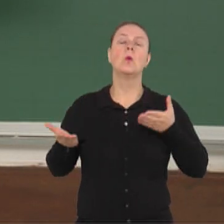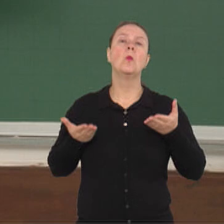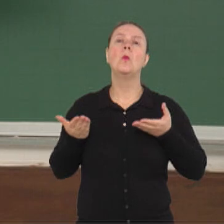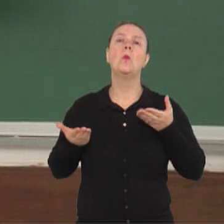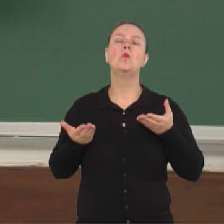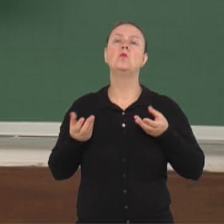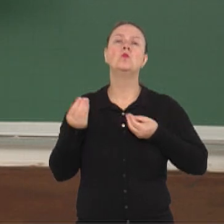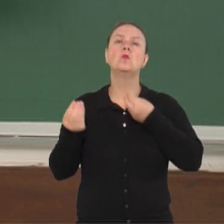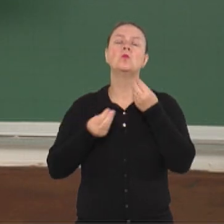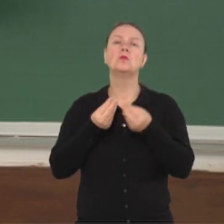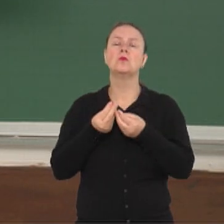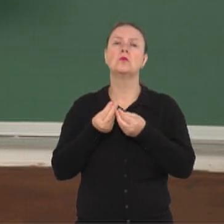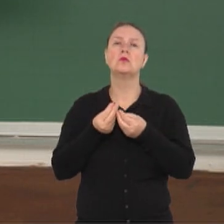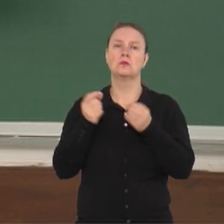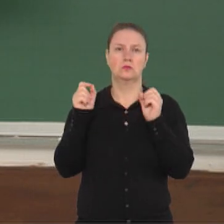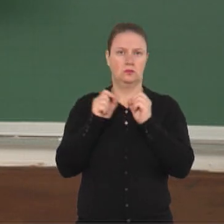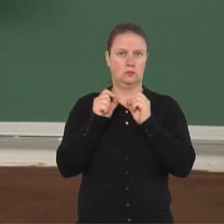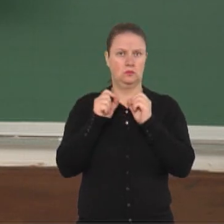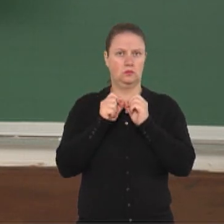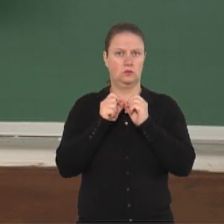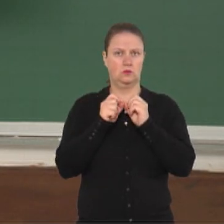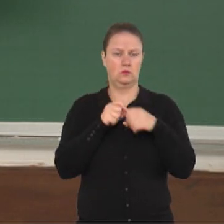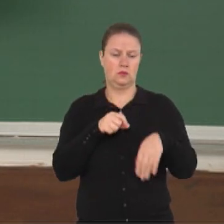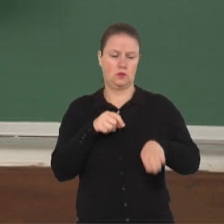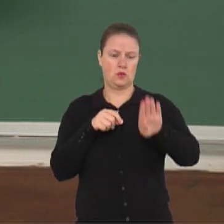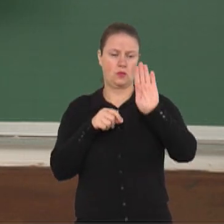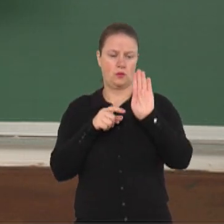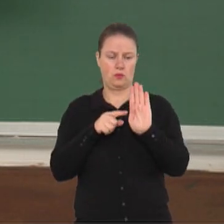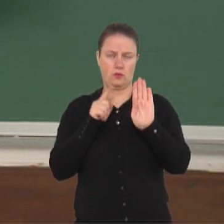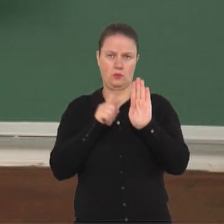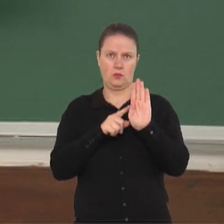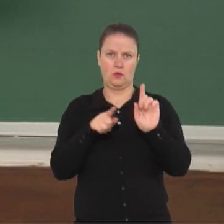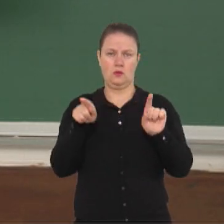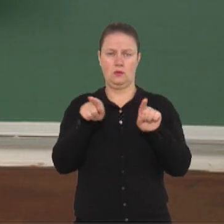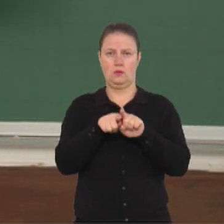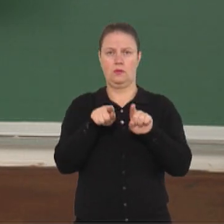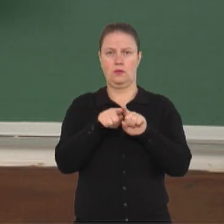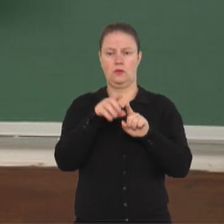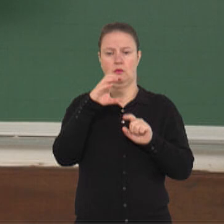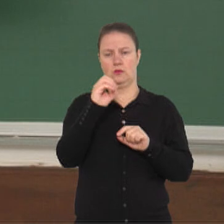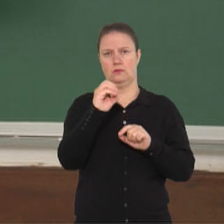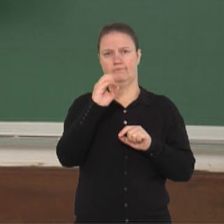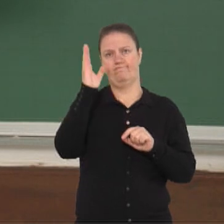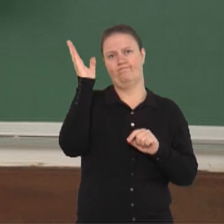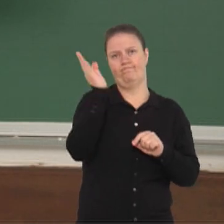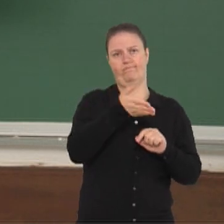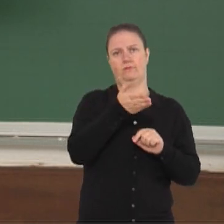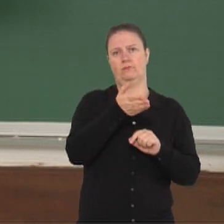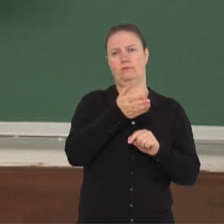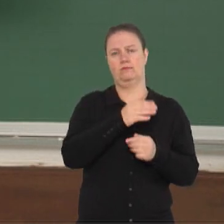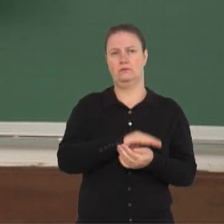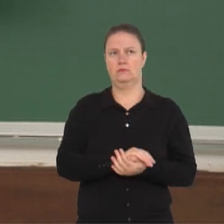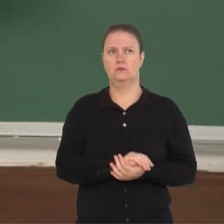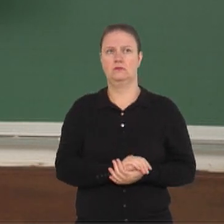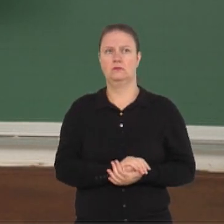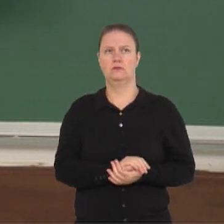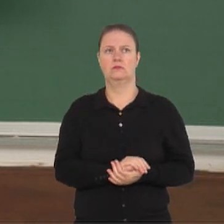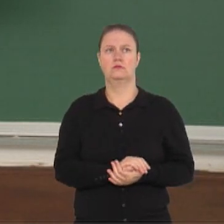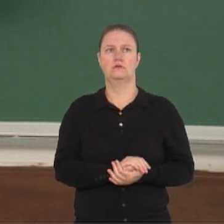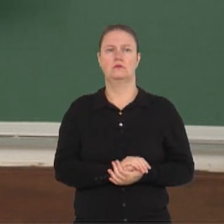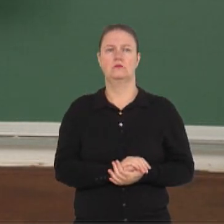Olha, então o coeficiente B é zero, ou seja, anulou o termo por completo. Então, B é